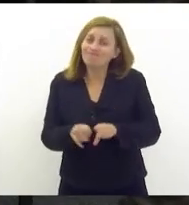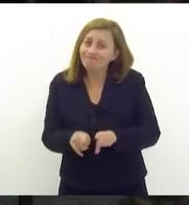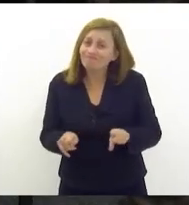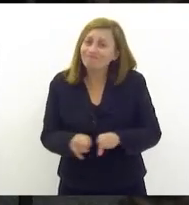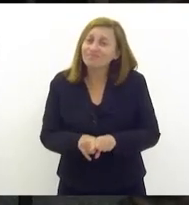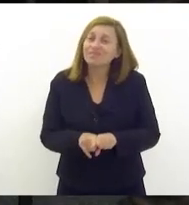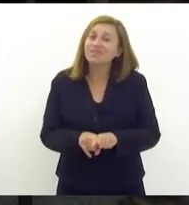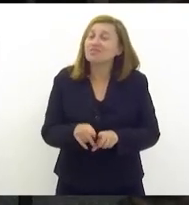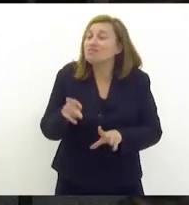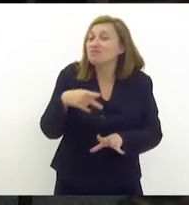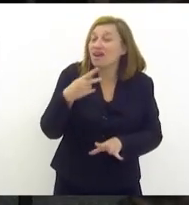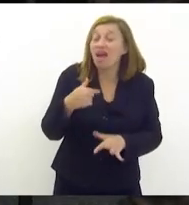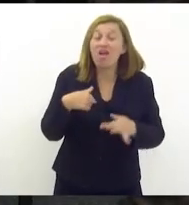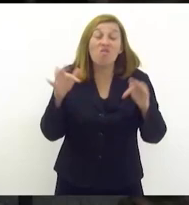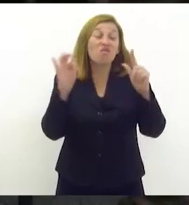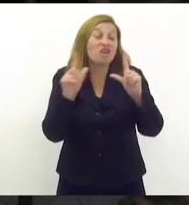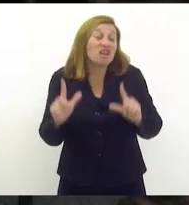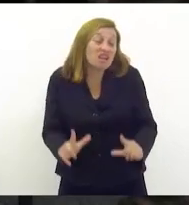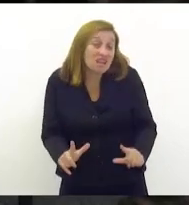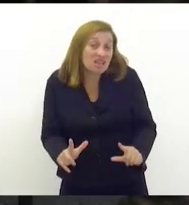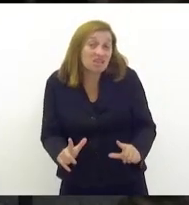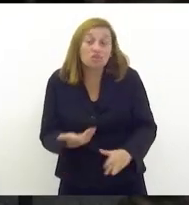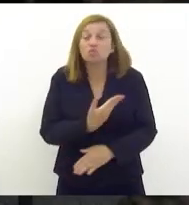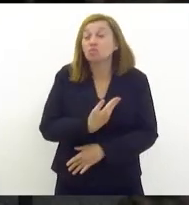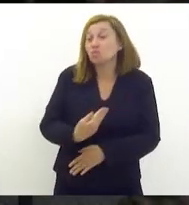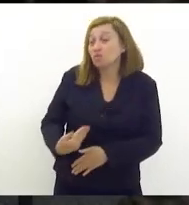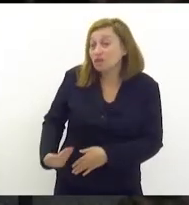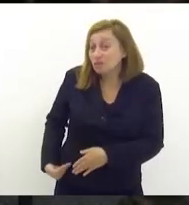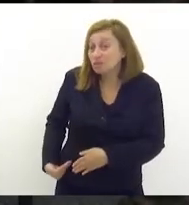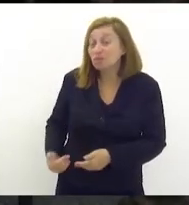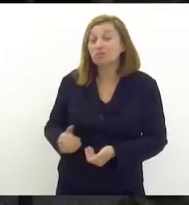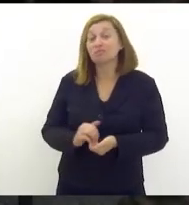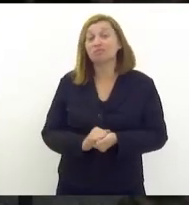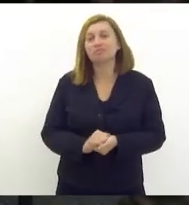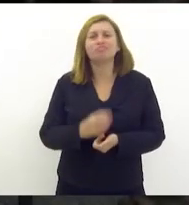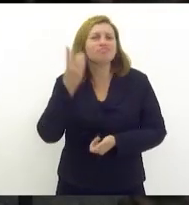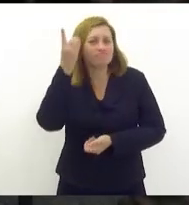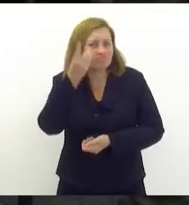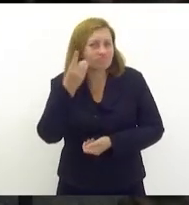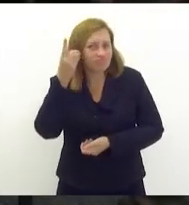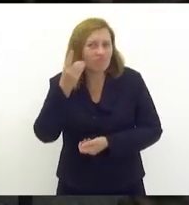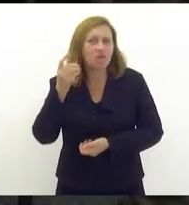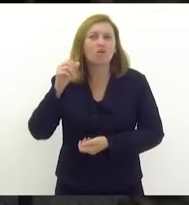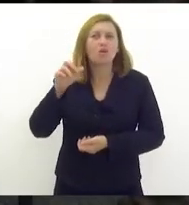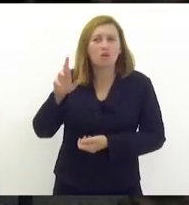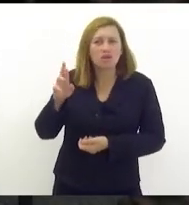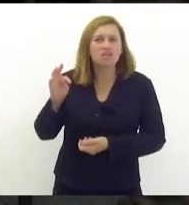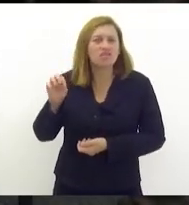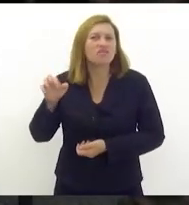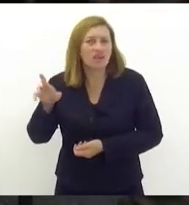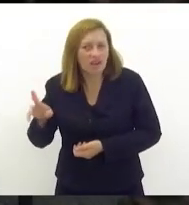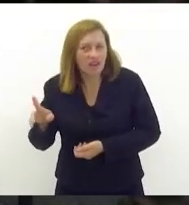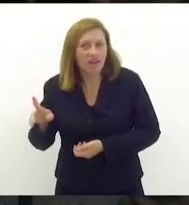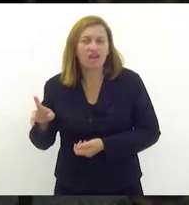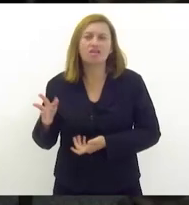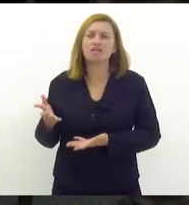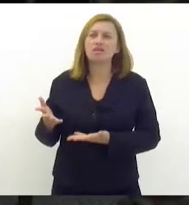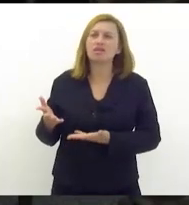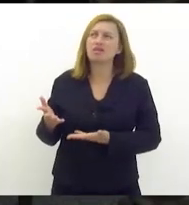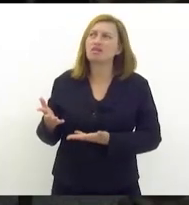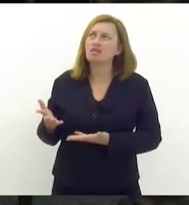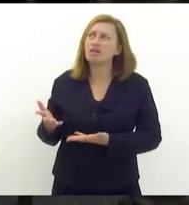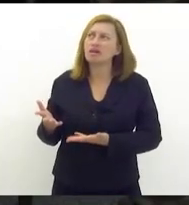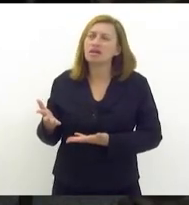dizer que eu tô muito feliz né o governador e o deputado Rosemberg terem mandado essa